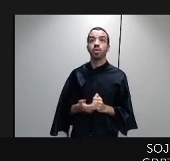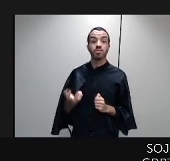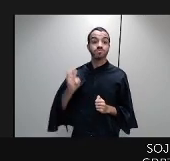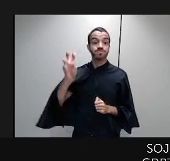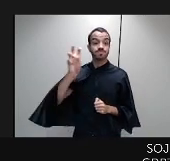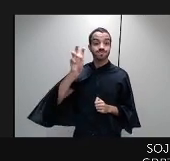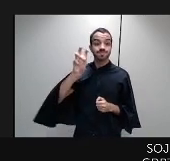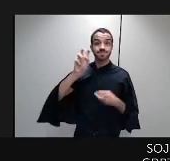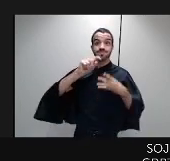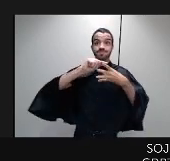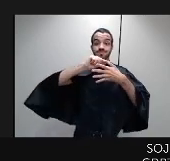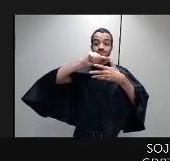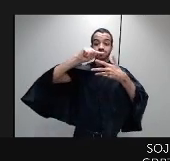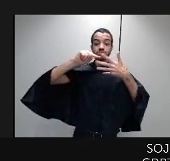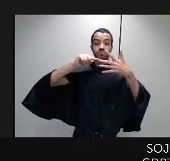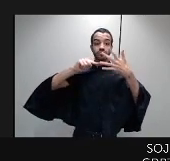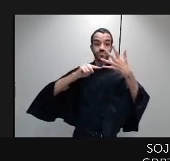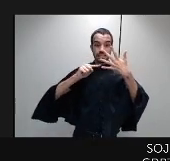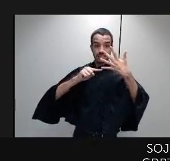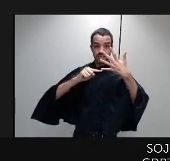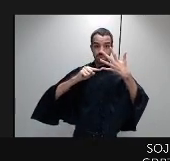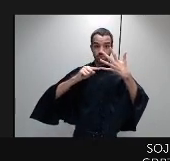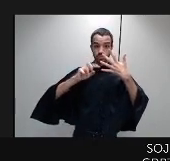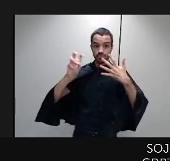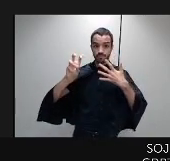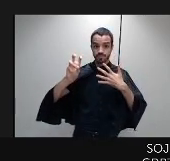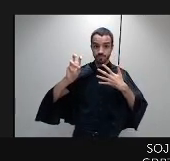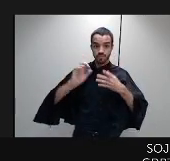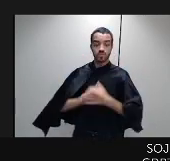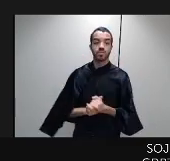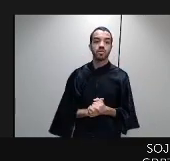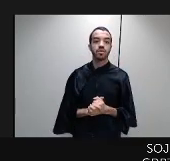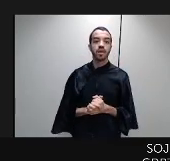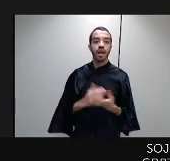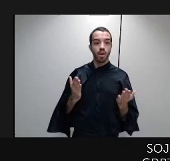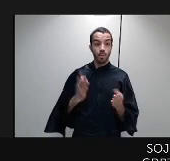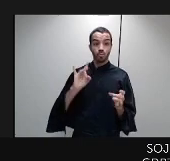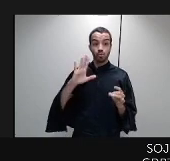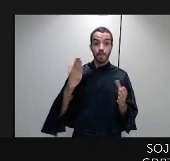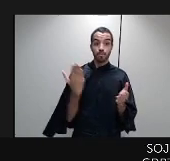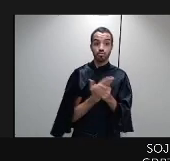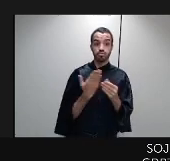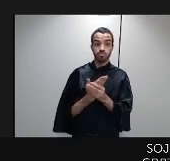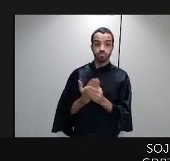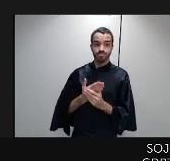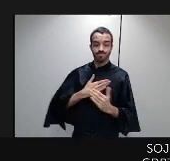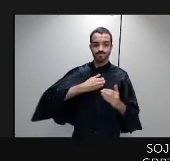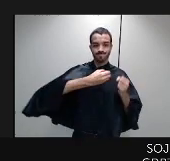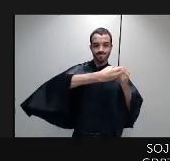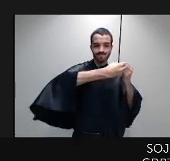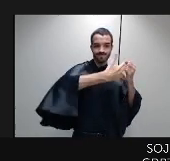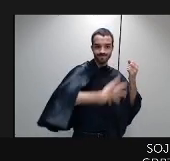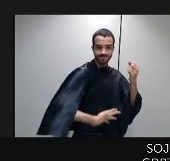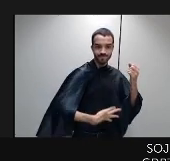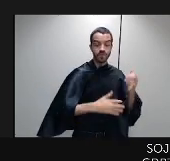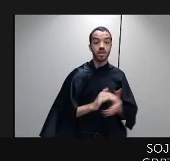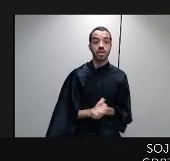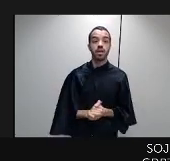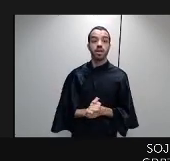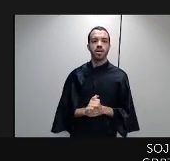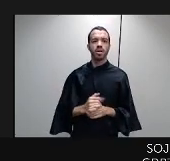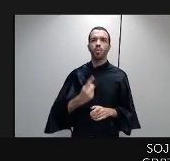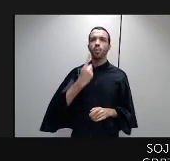agravo da minha lista agora só tem processos da minha lista agravo em recurso especial de número 1 milhão